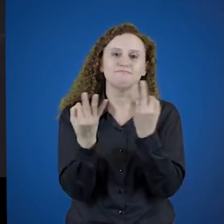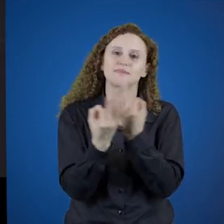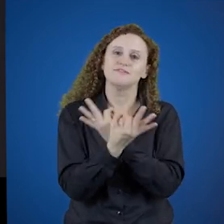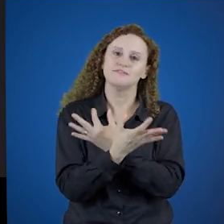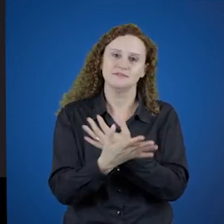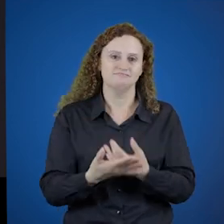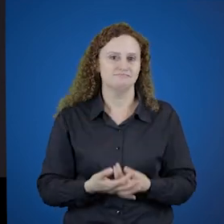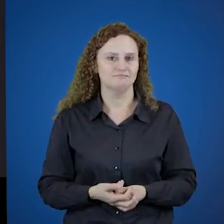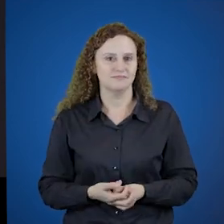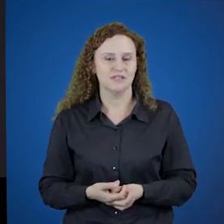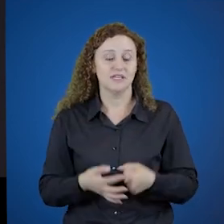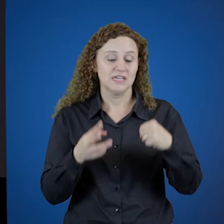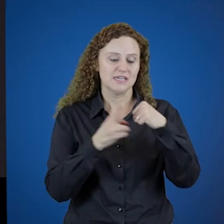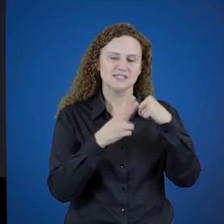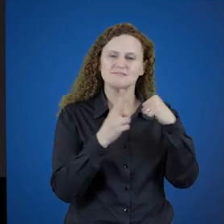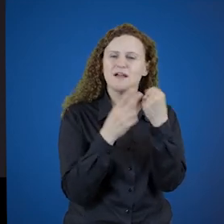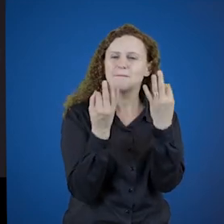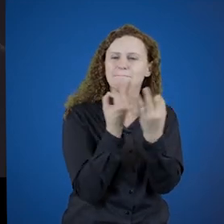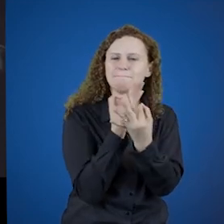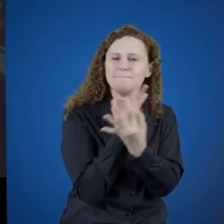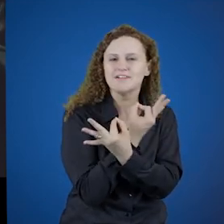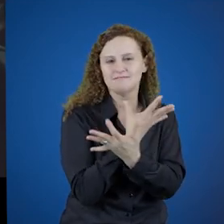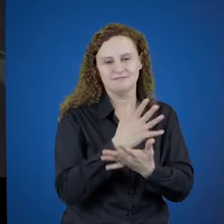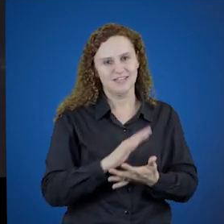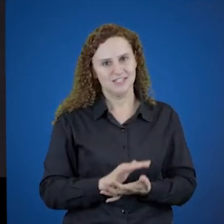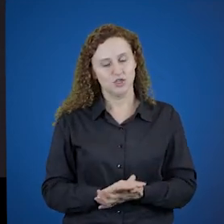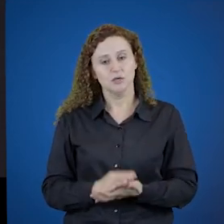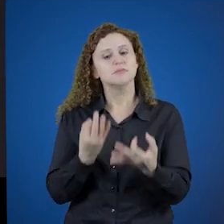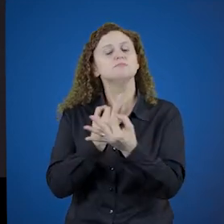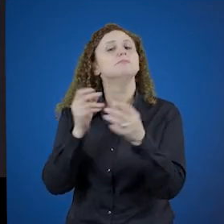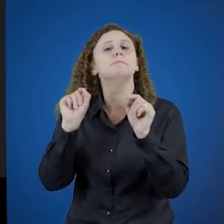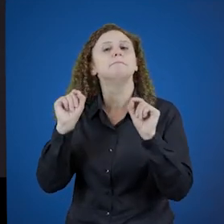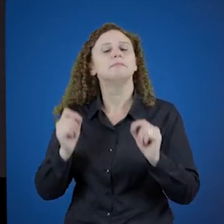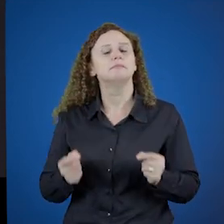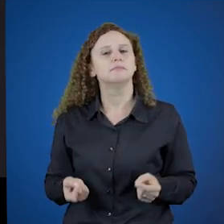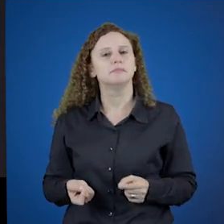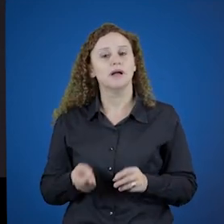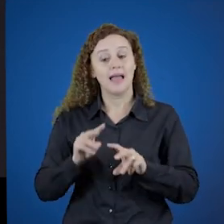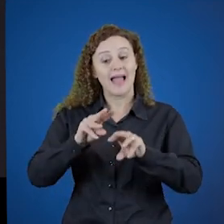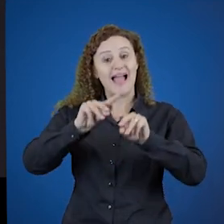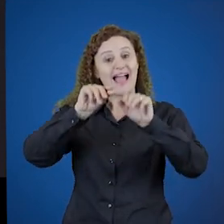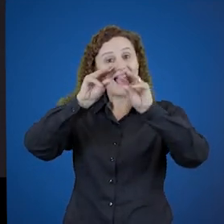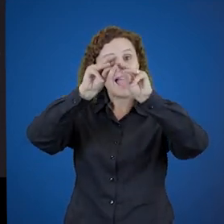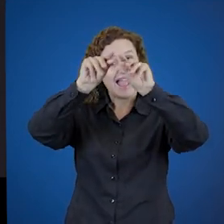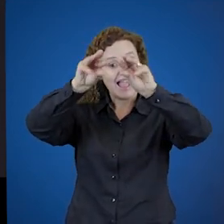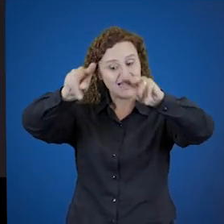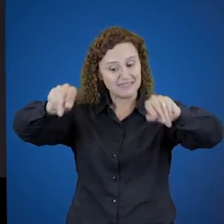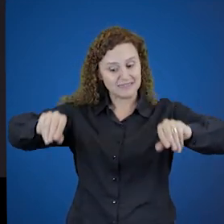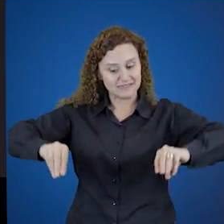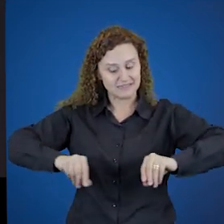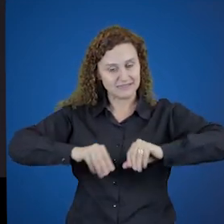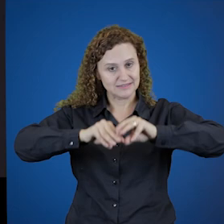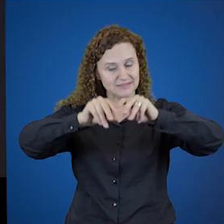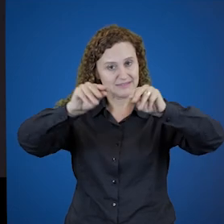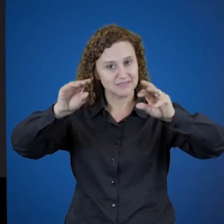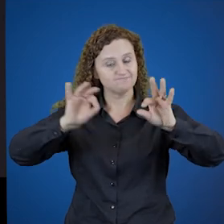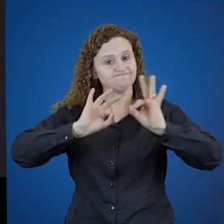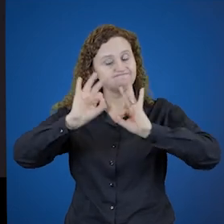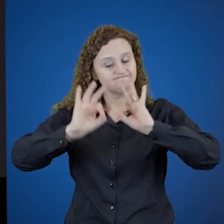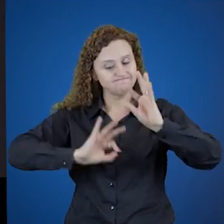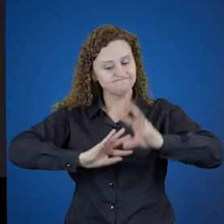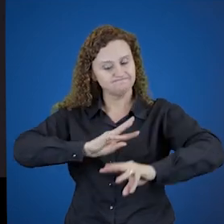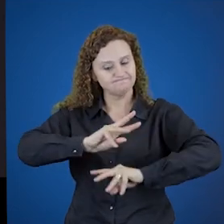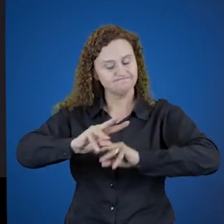Quem prepara prepara alguma coisa o verbo preparar e transitivo direto preparou o que a terra terra é